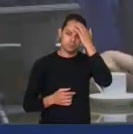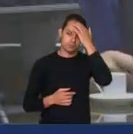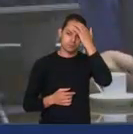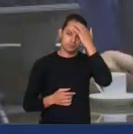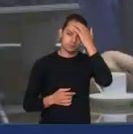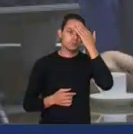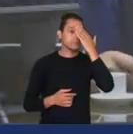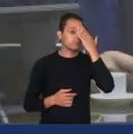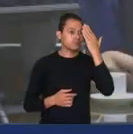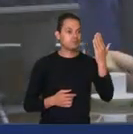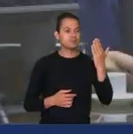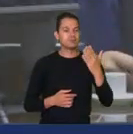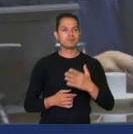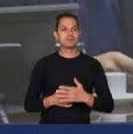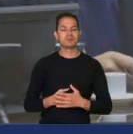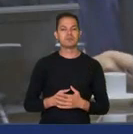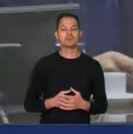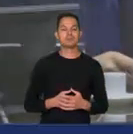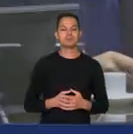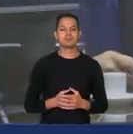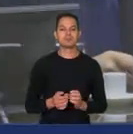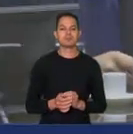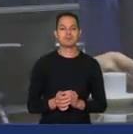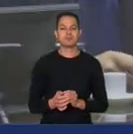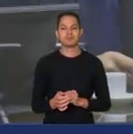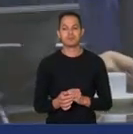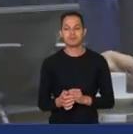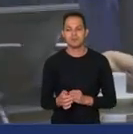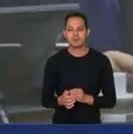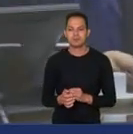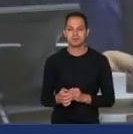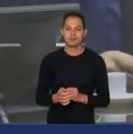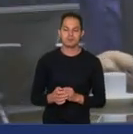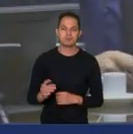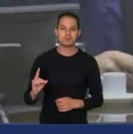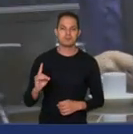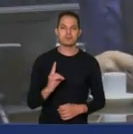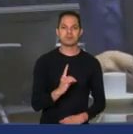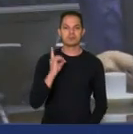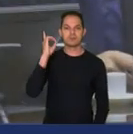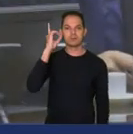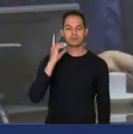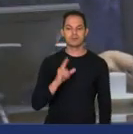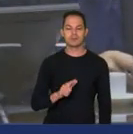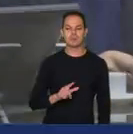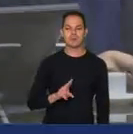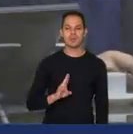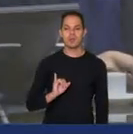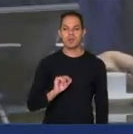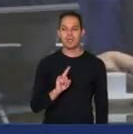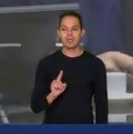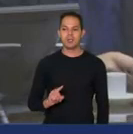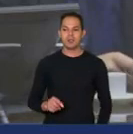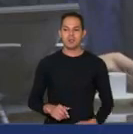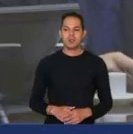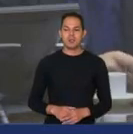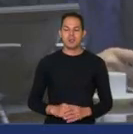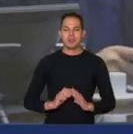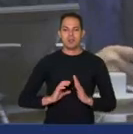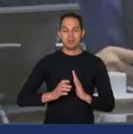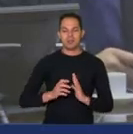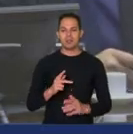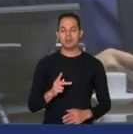obrigado, deputado Fábio Garcia. Próxima inscrição, deputado Luiz Luchimori, do PSD